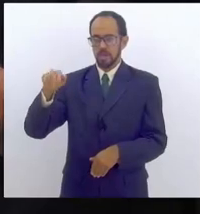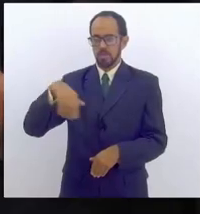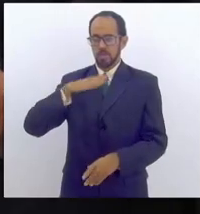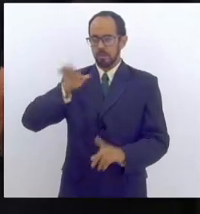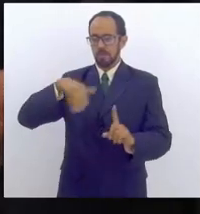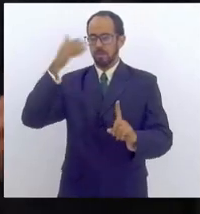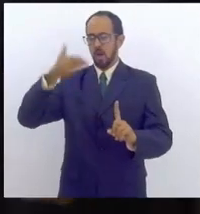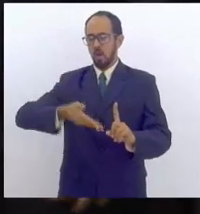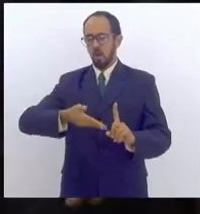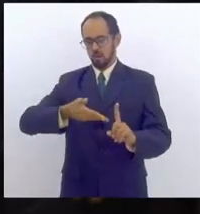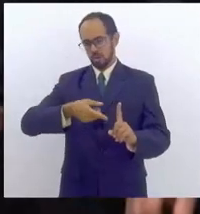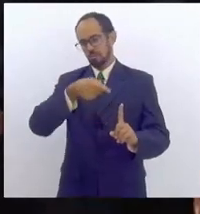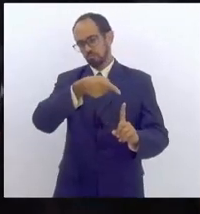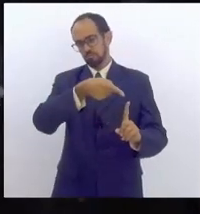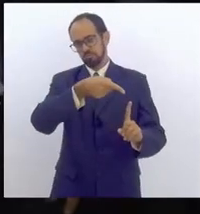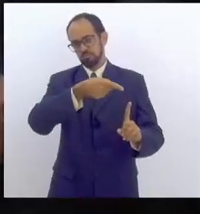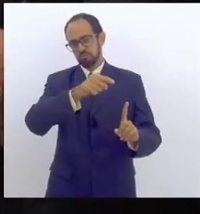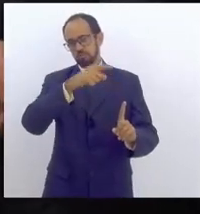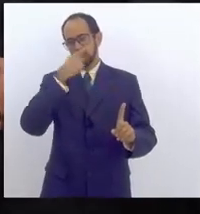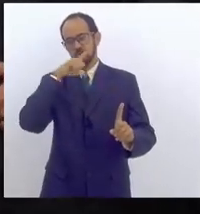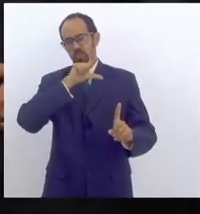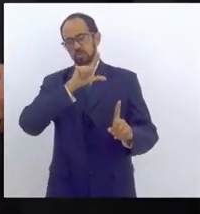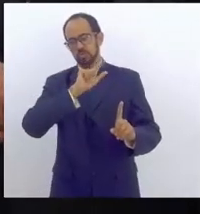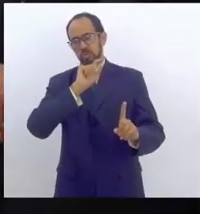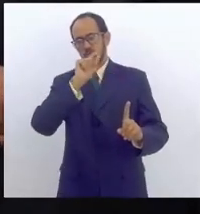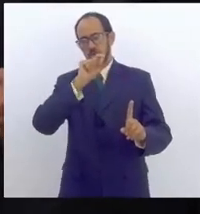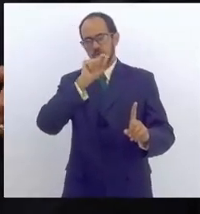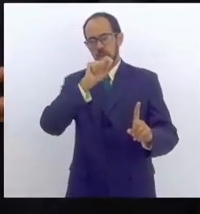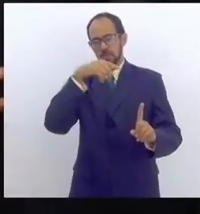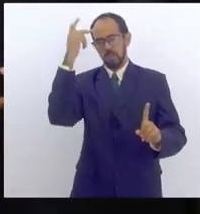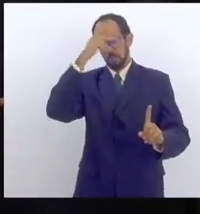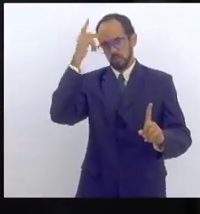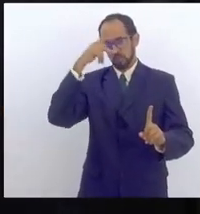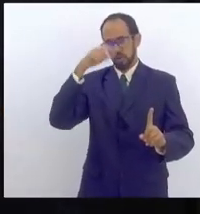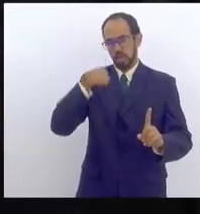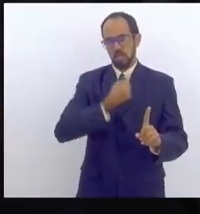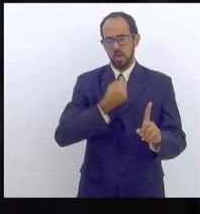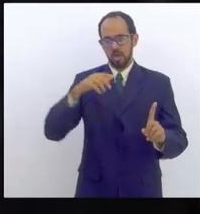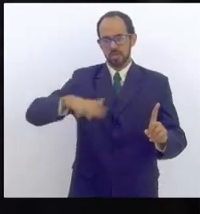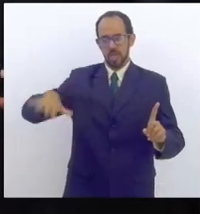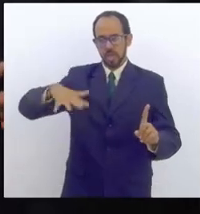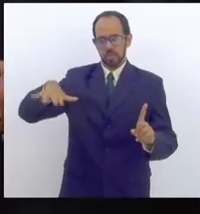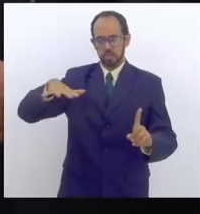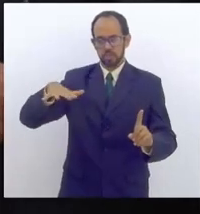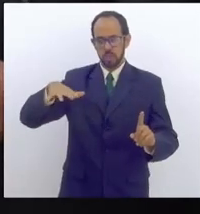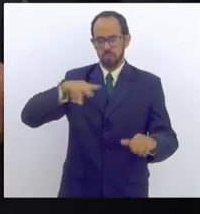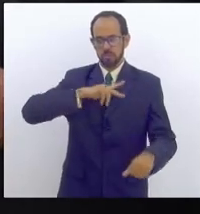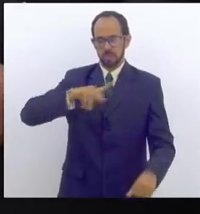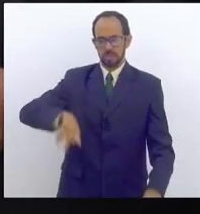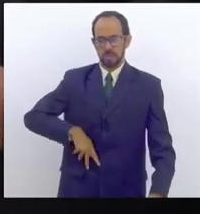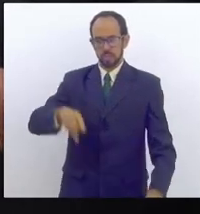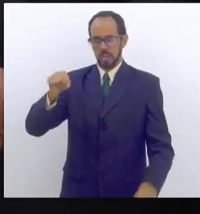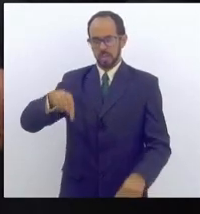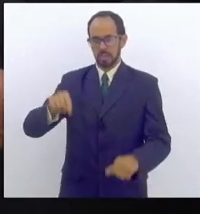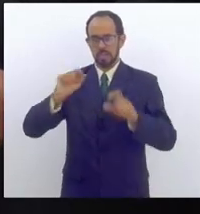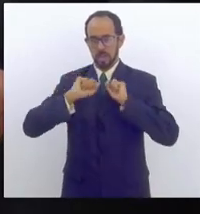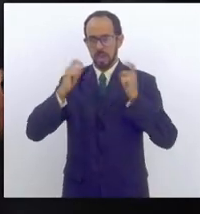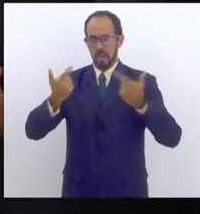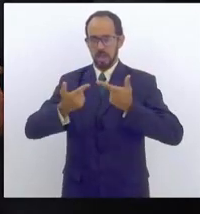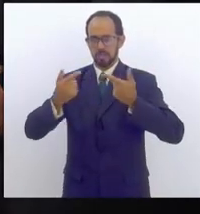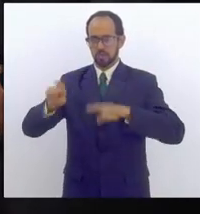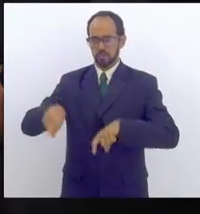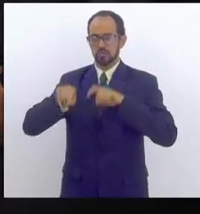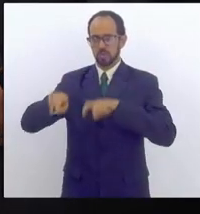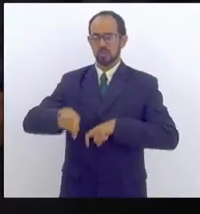grande poder ter alguém da nossa região presidindo esta casa. O interior mais forte, eu